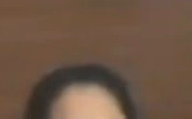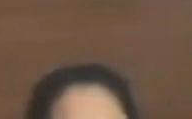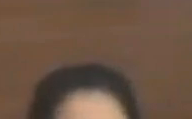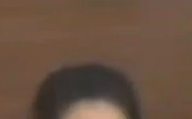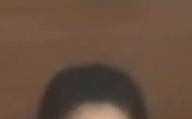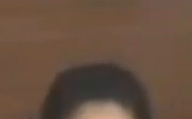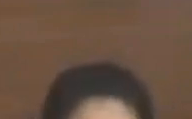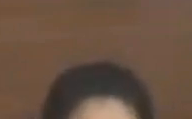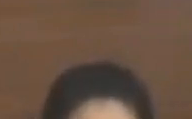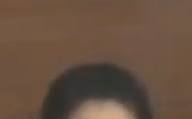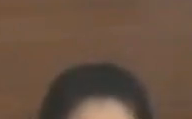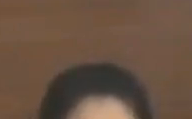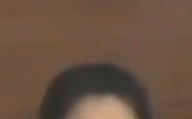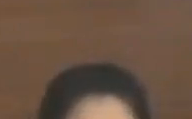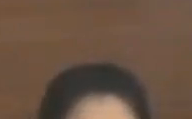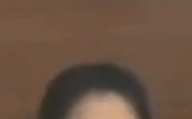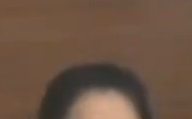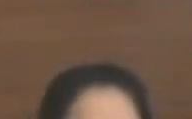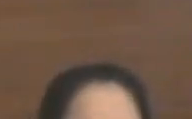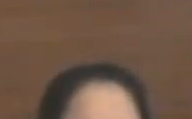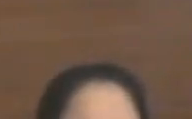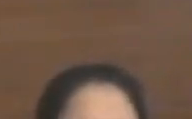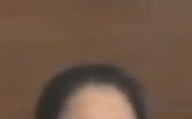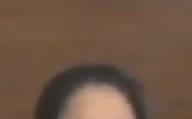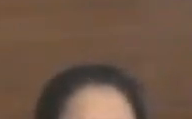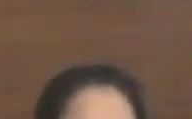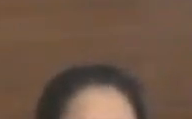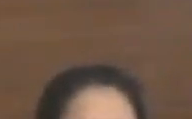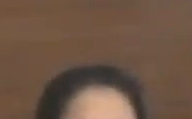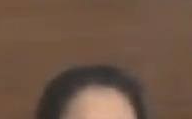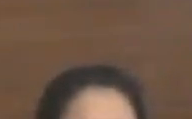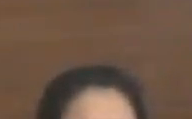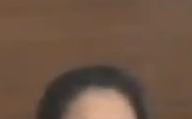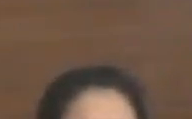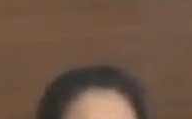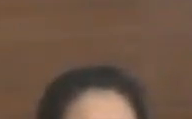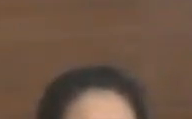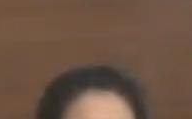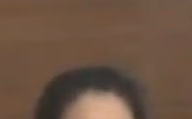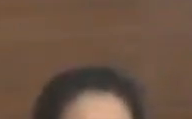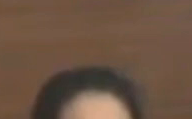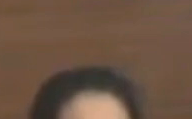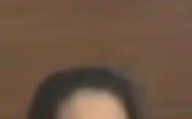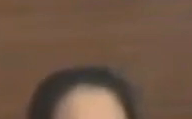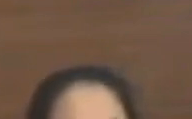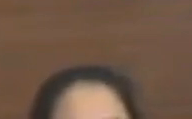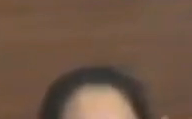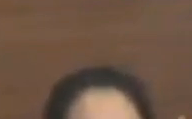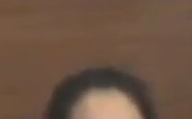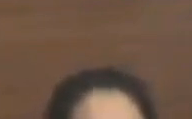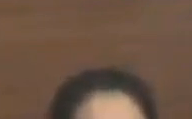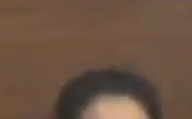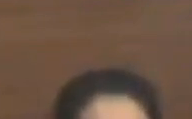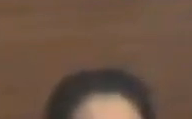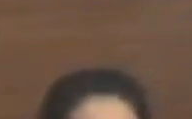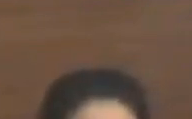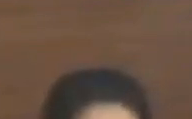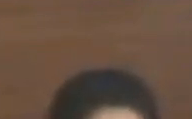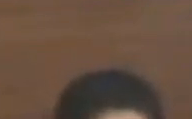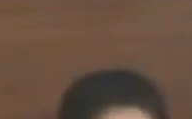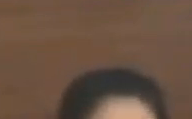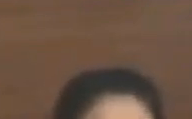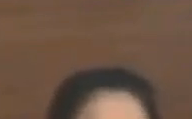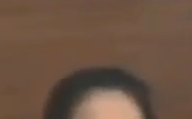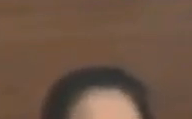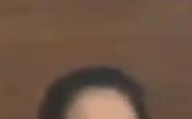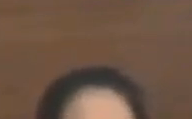Né, termina também, né, a missão da vereadora Luciana como líder. Está me